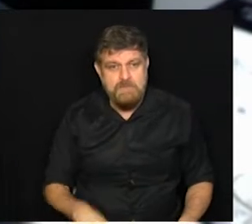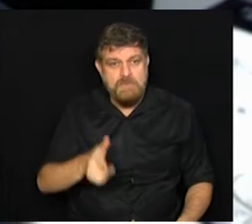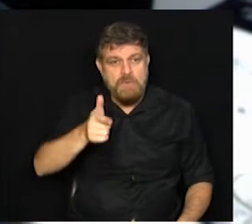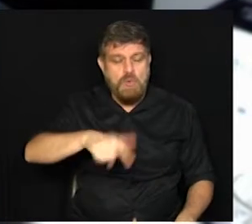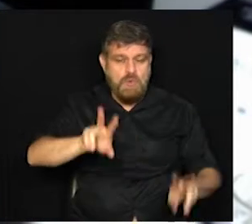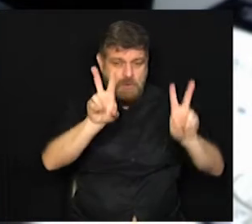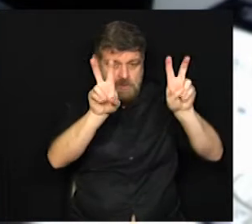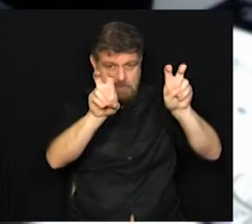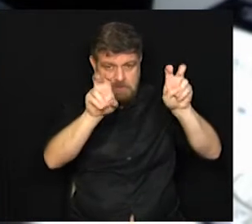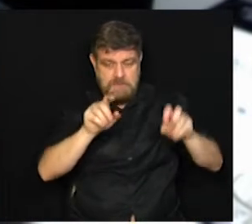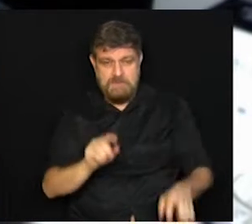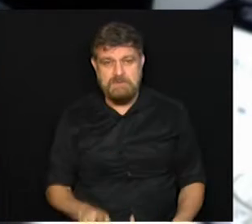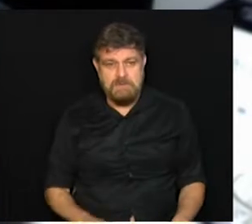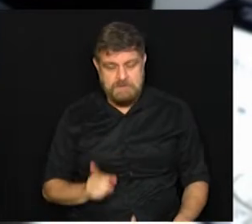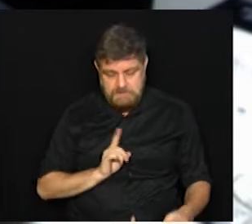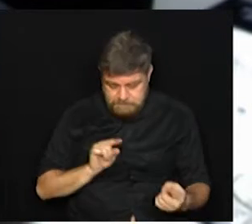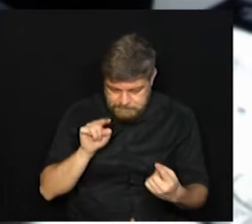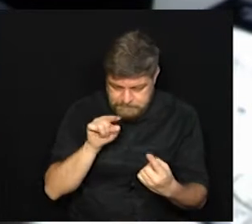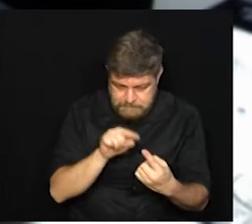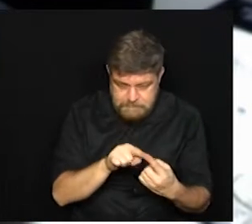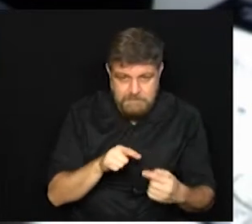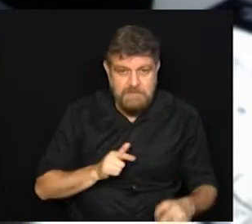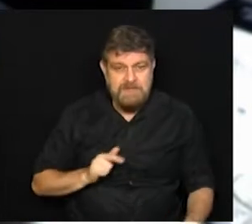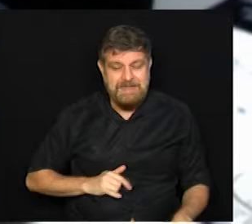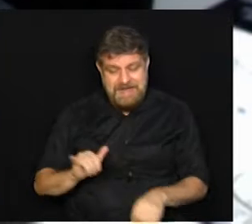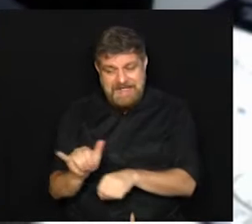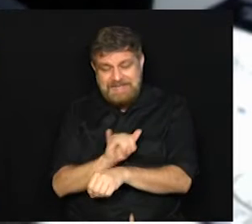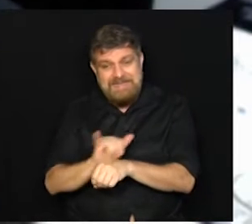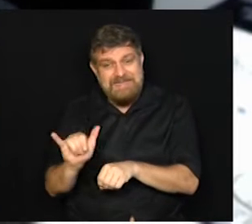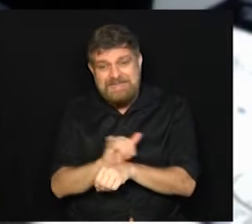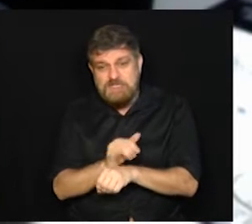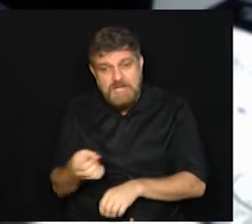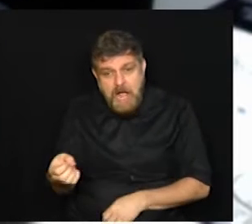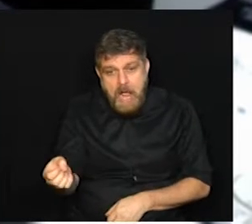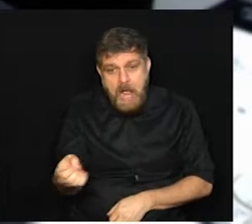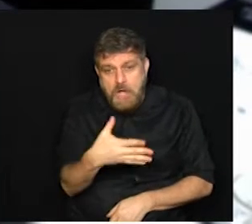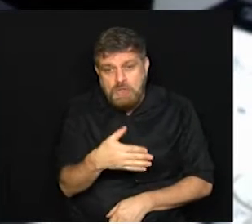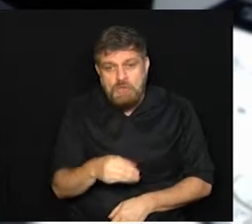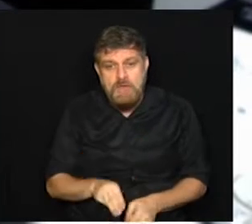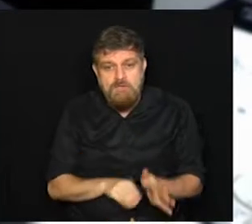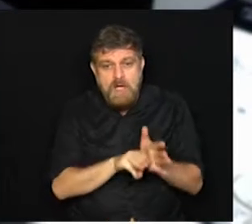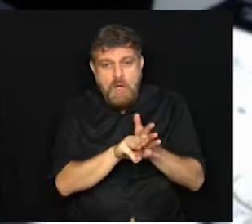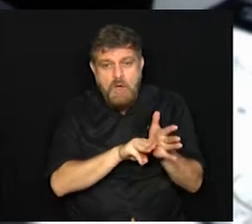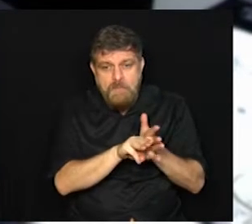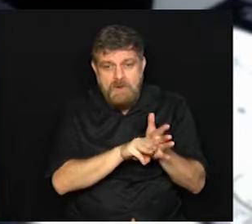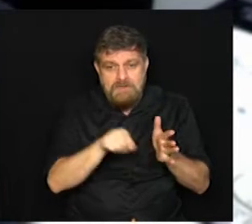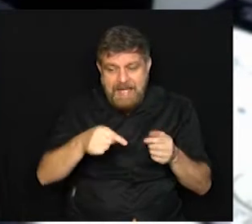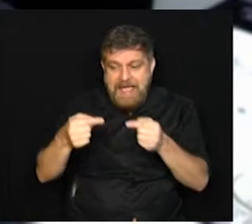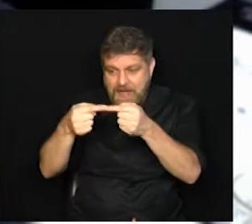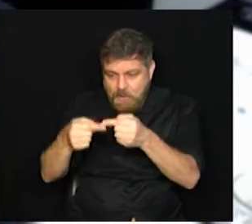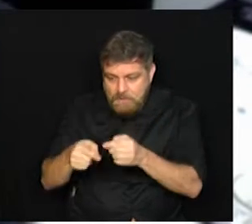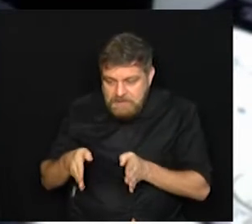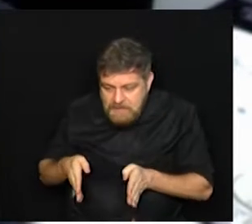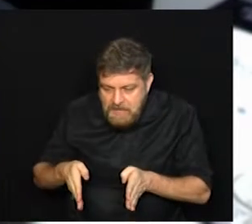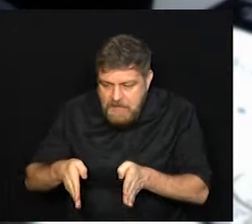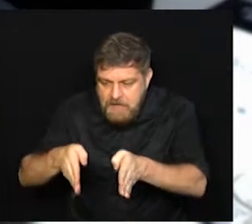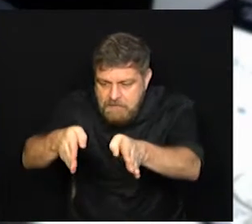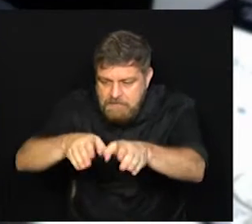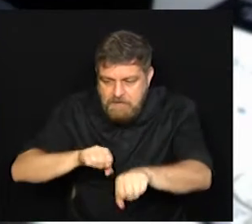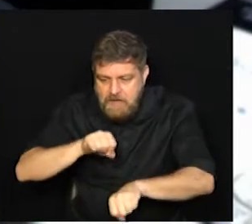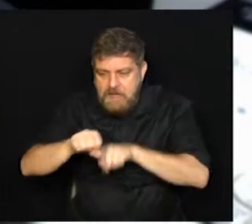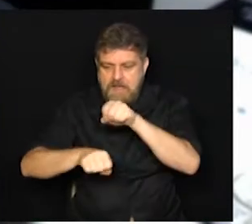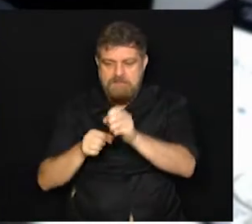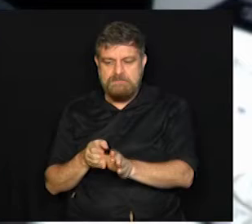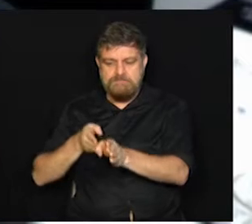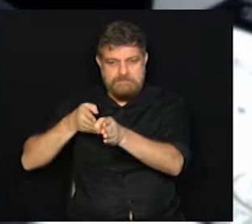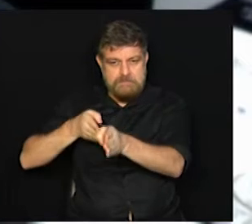questão dos novos modais de transporte, né? E aí entra a ciclovia, a ciclofaixa, né, a